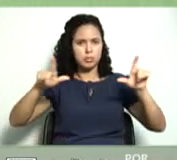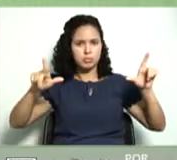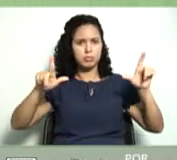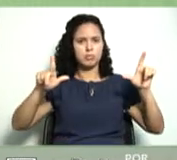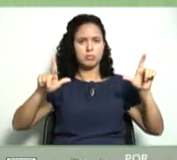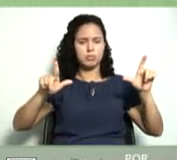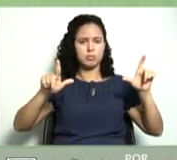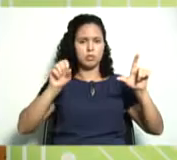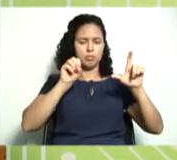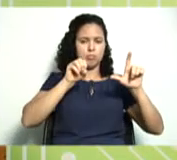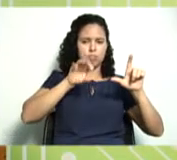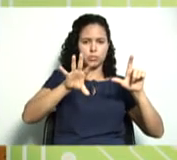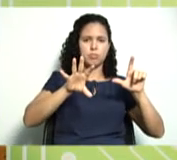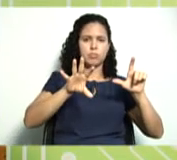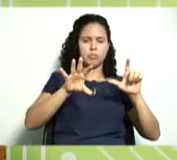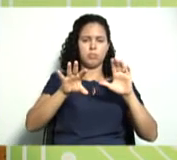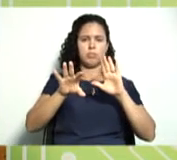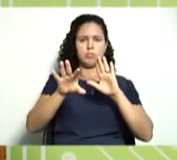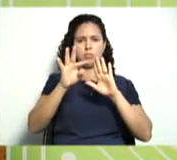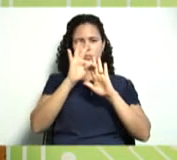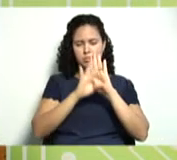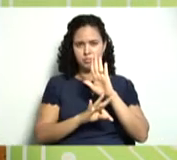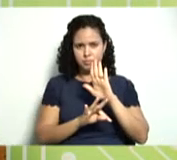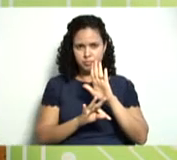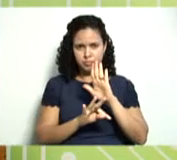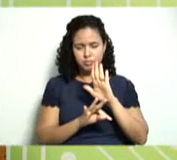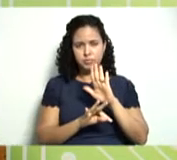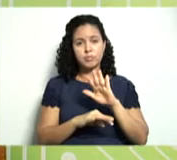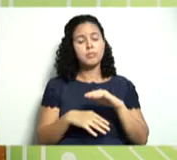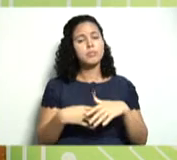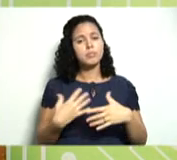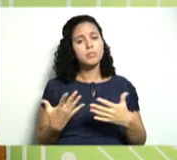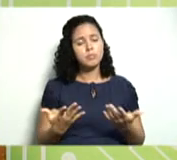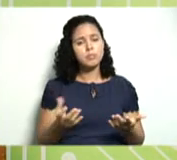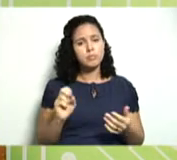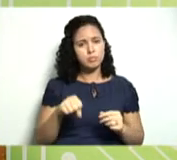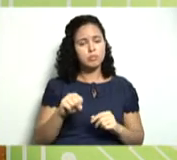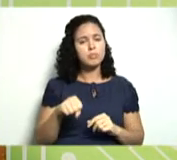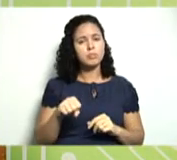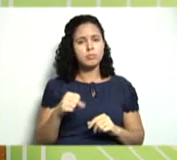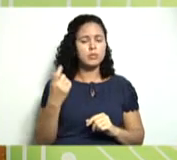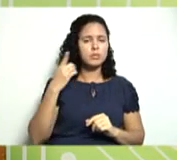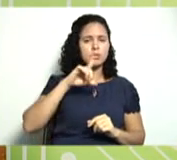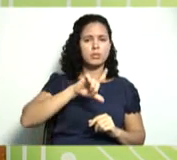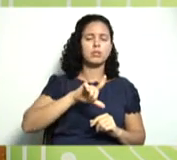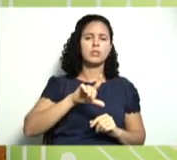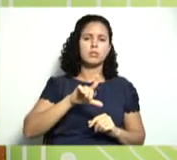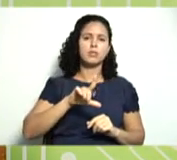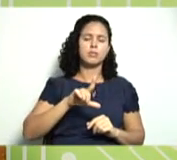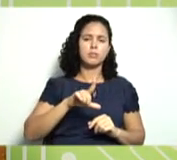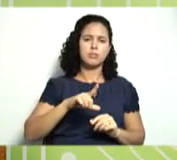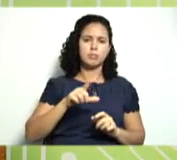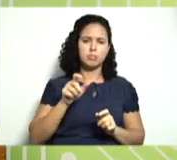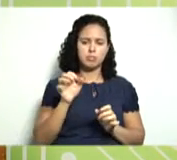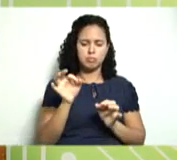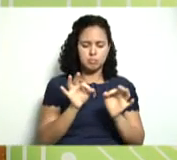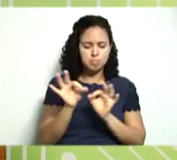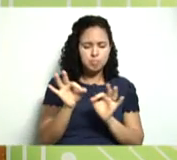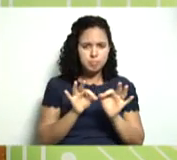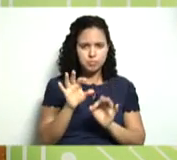para esse texto é é isso que a gente consegue resumiu ter uma formatação